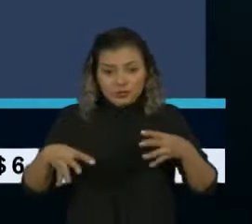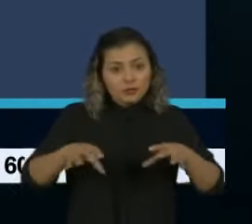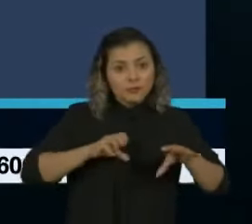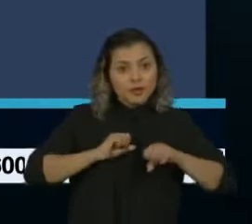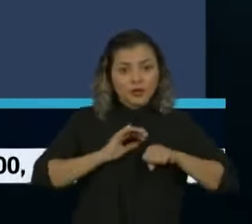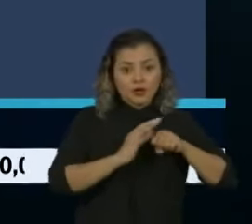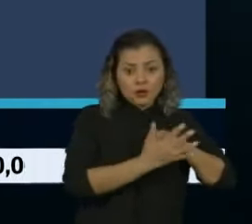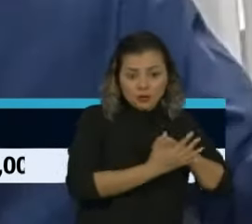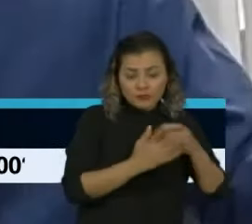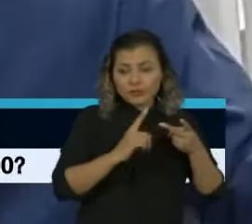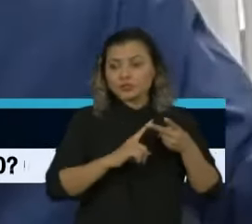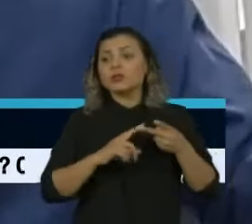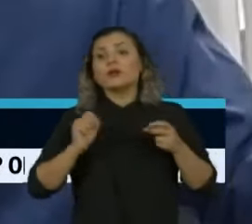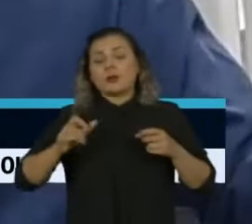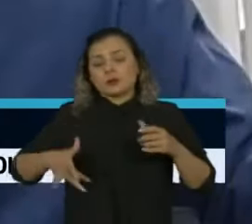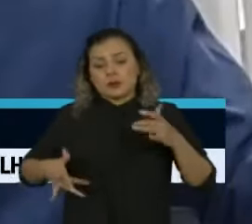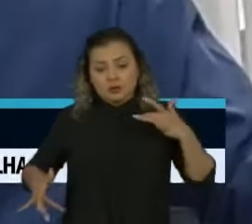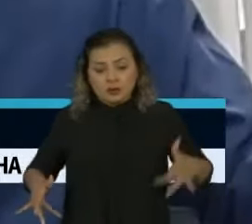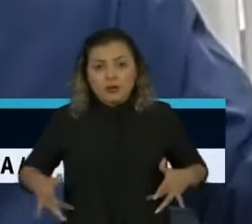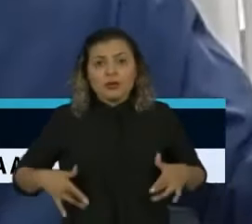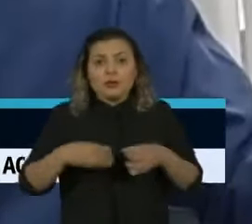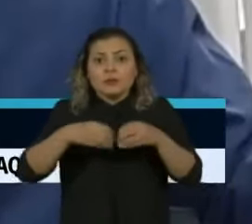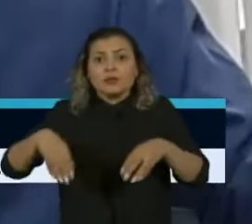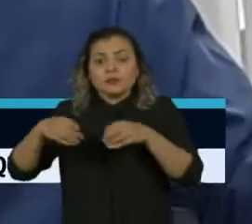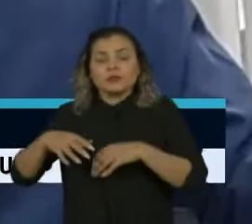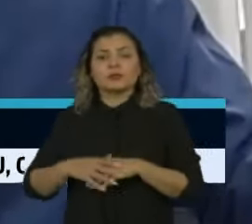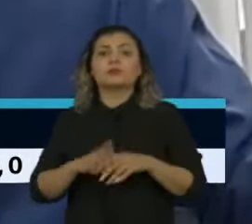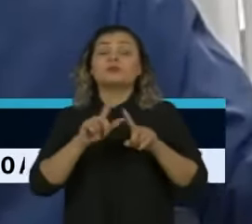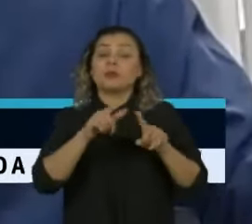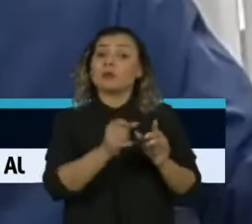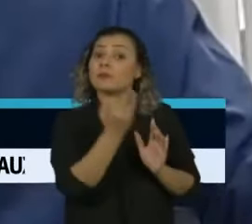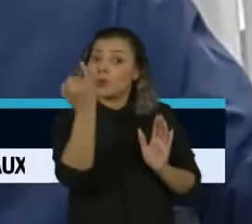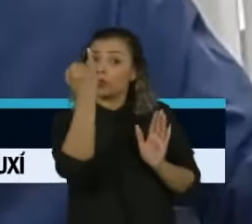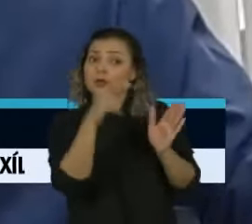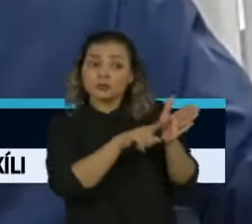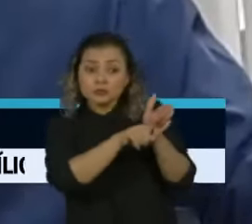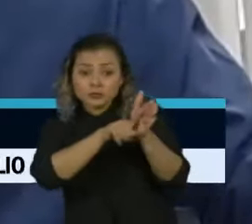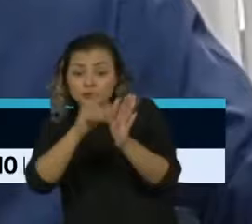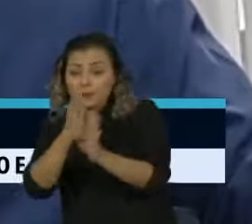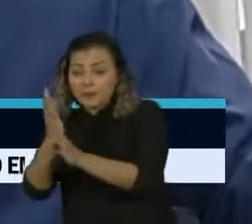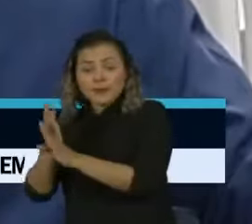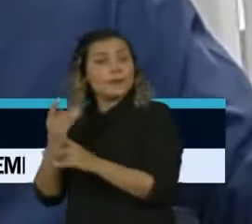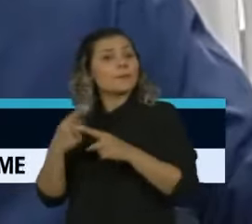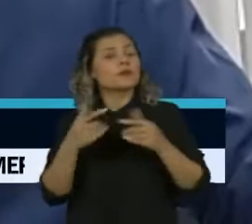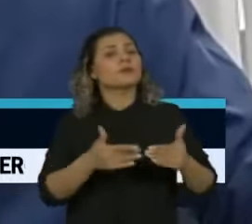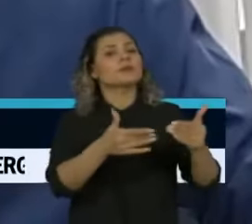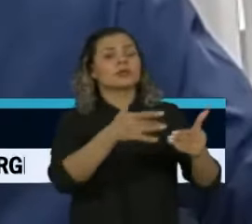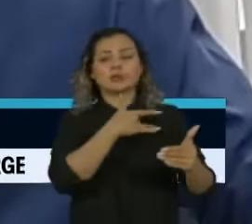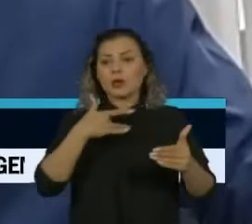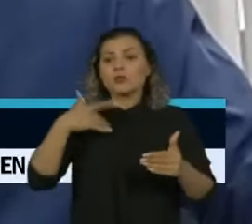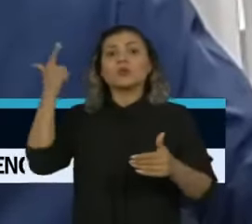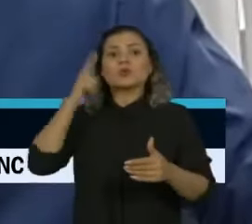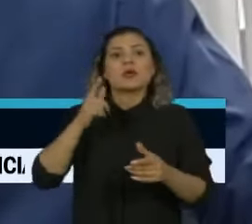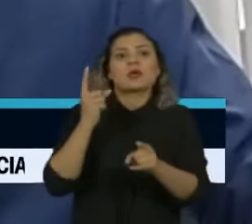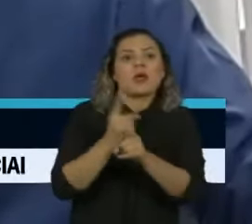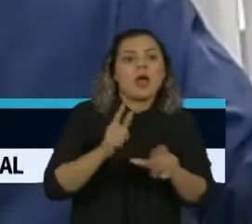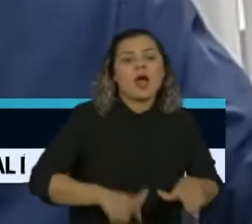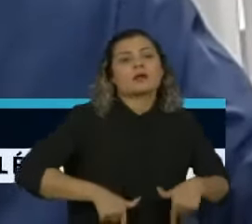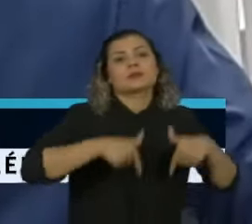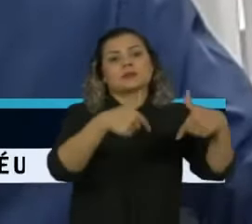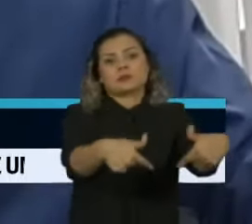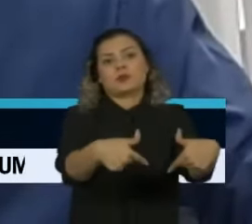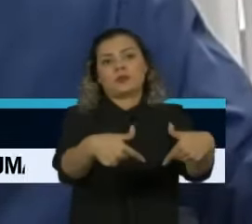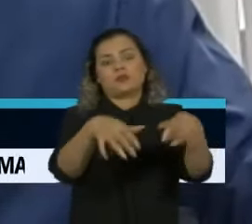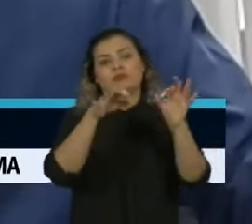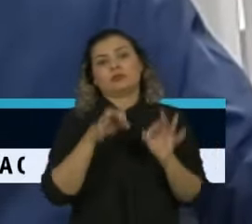por SARS-CoV-2. É importante que a gente conheça esses números, porque a partir deles o Ministério tem condições de tomar